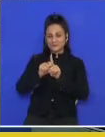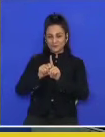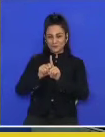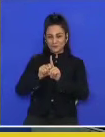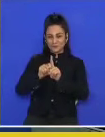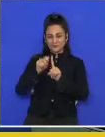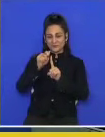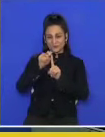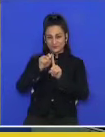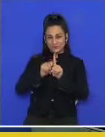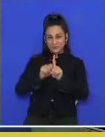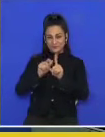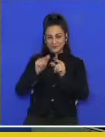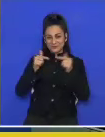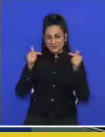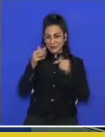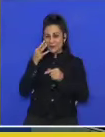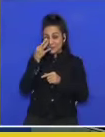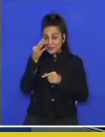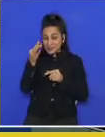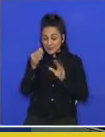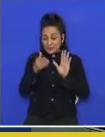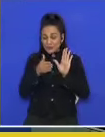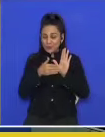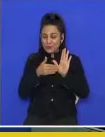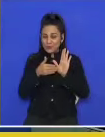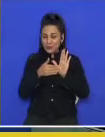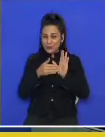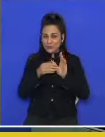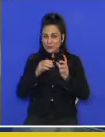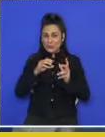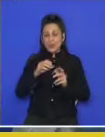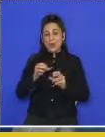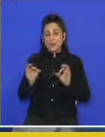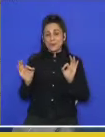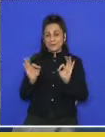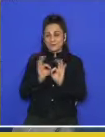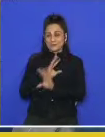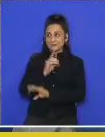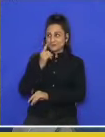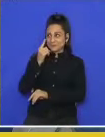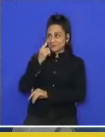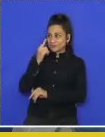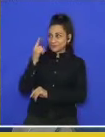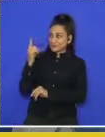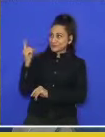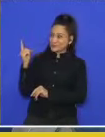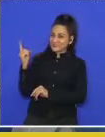da sorte. Fique de olho na sua aposta. Bolas posicionadas.